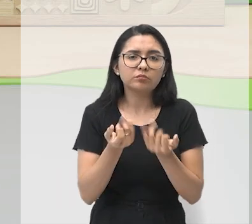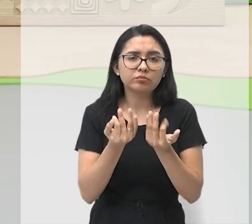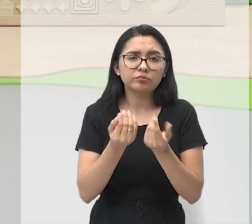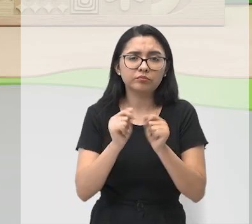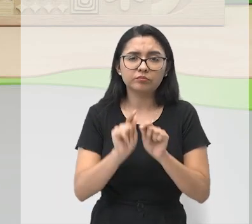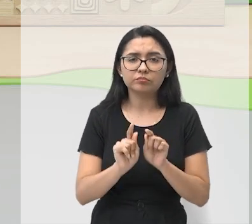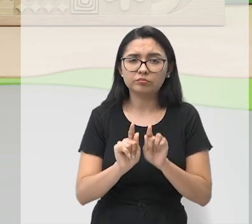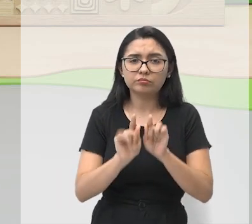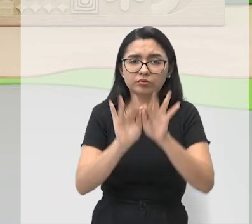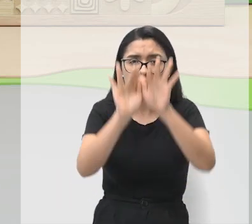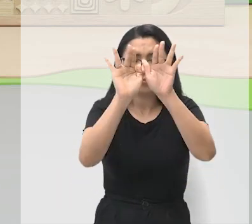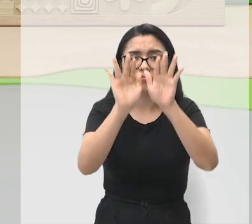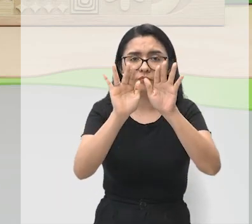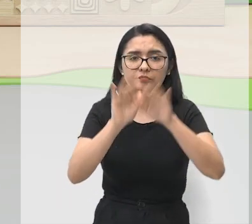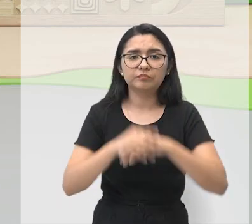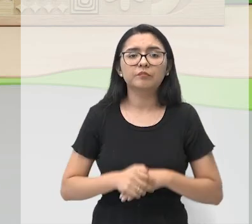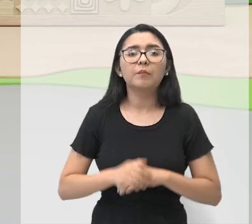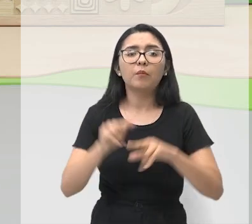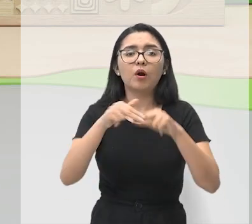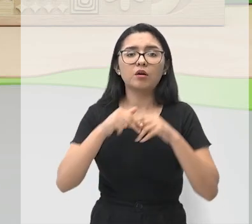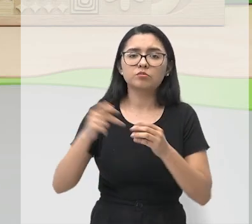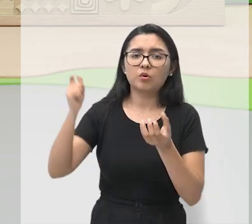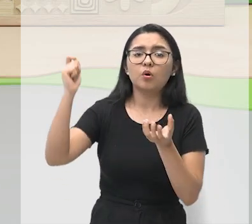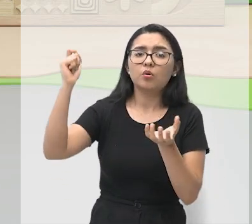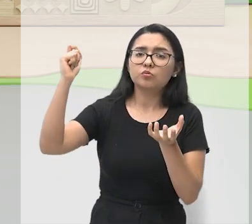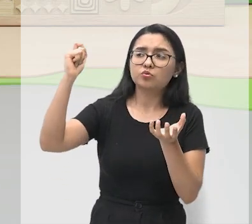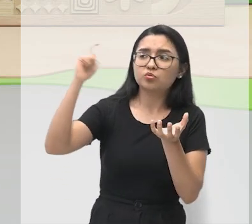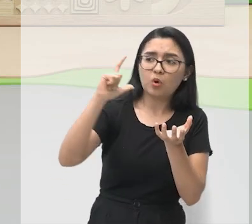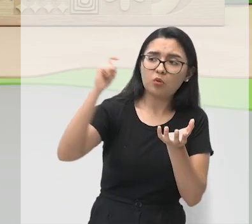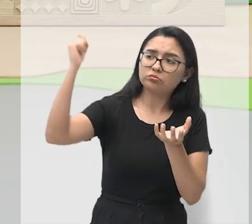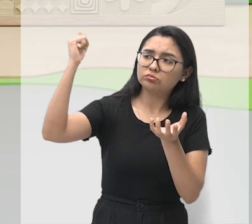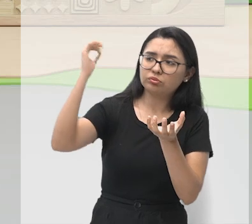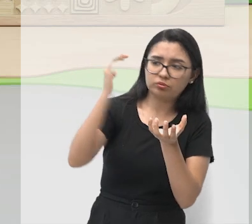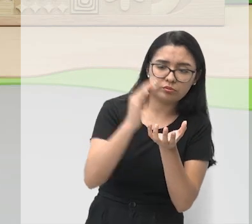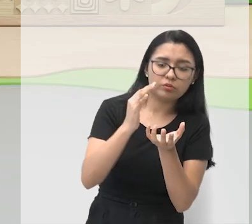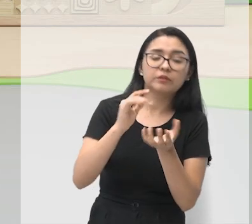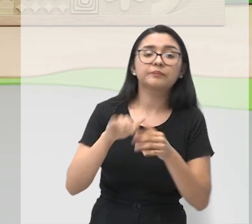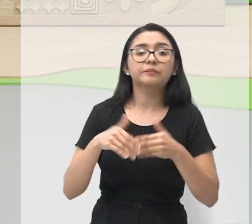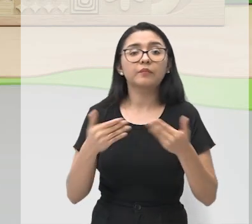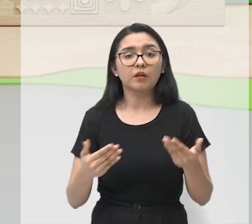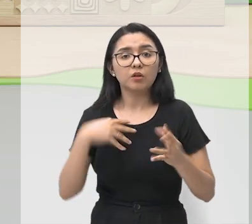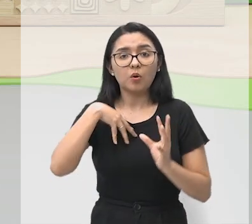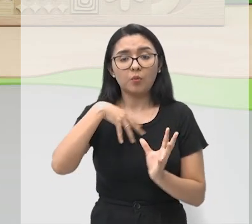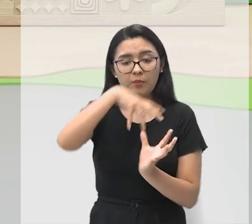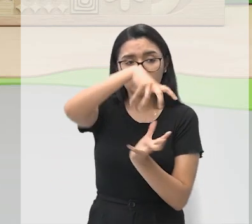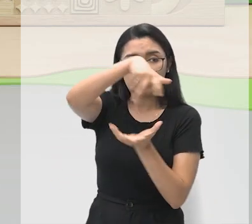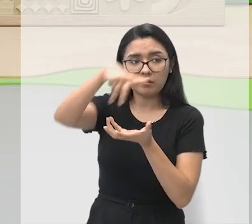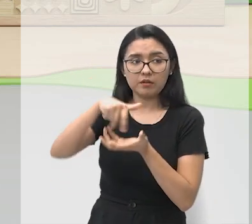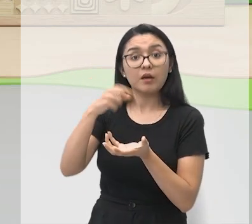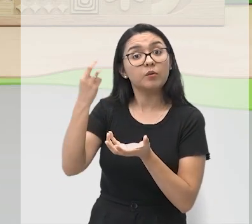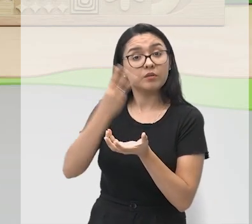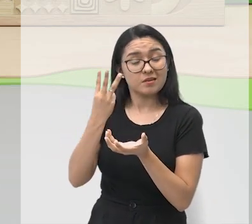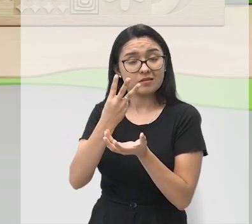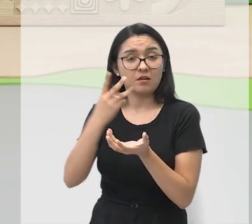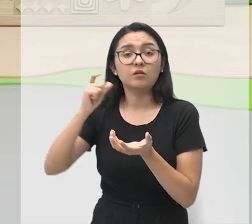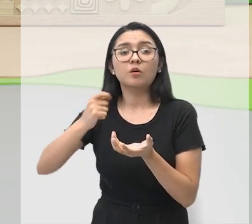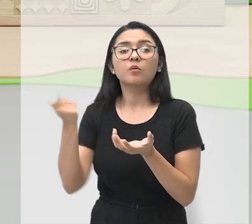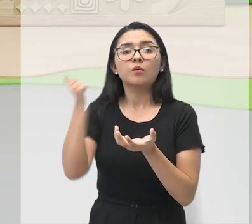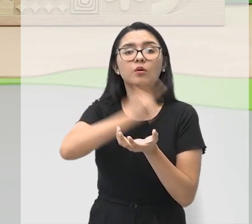né? Pelo Sol. E o nosso planeta Terra, que é o terceiro, já